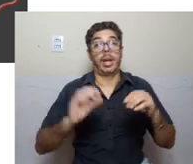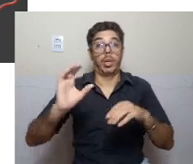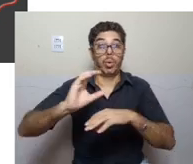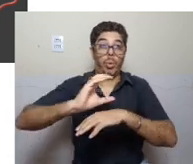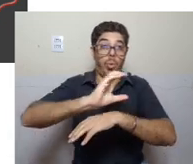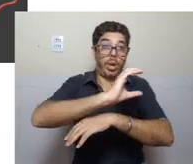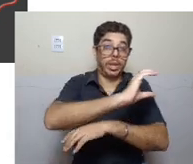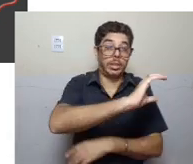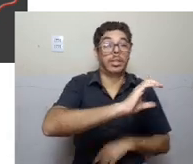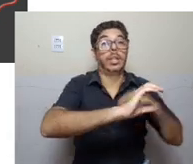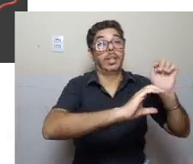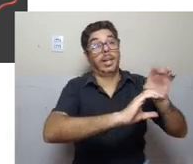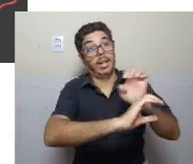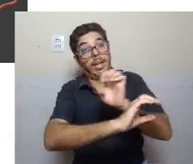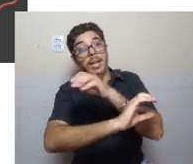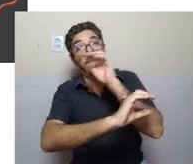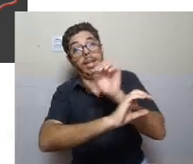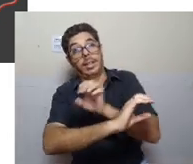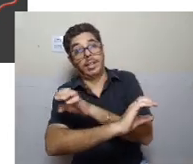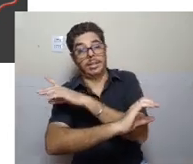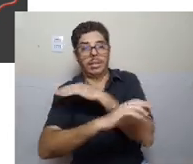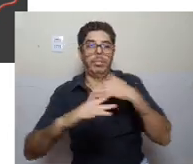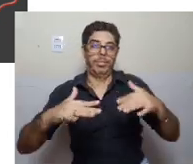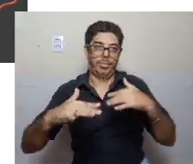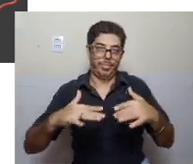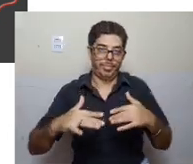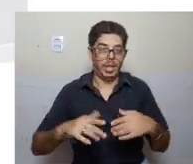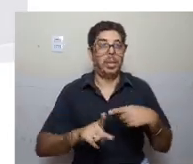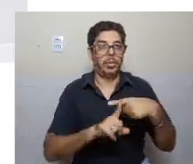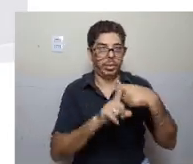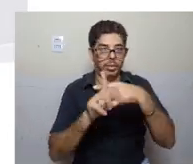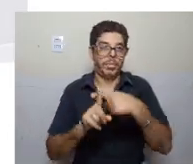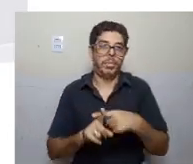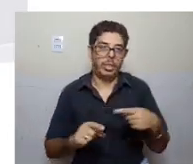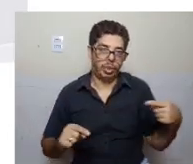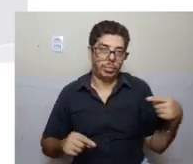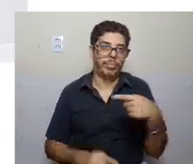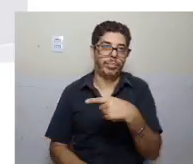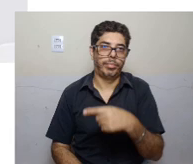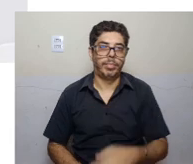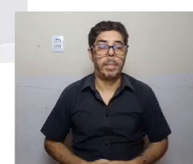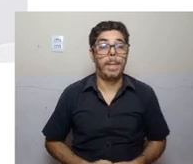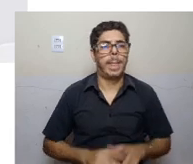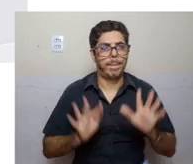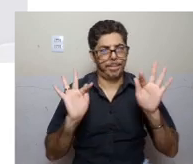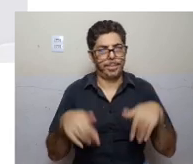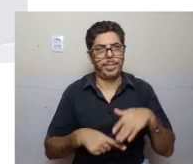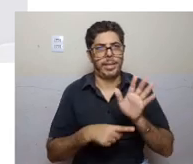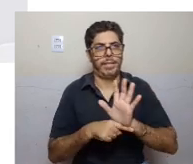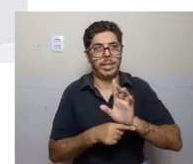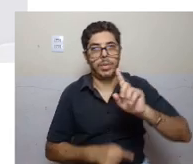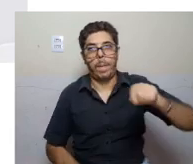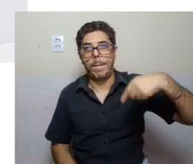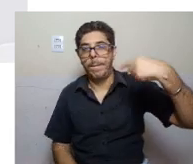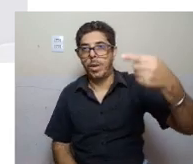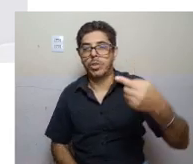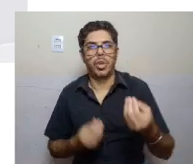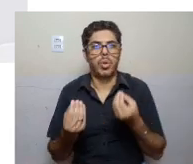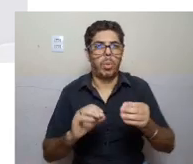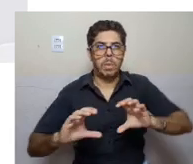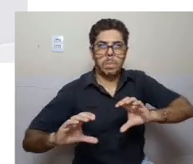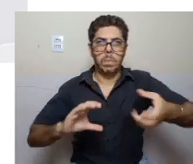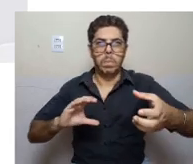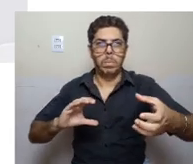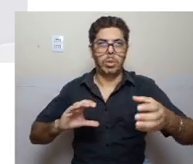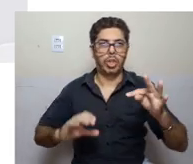na qual as partículas carregadas positivamente se movem. Bem, esse vídeo termina por aqui. No próximo eu vou apresentar o torque